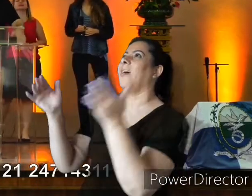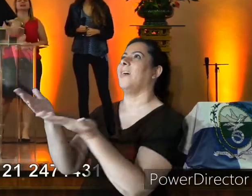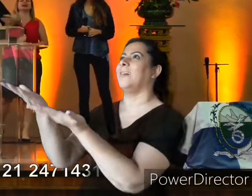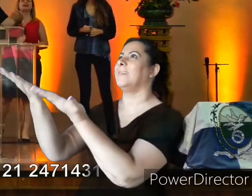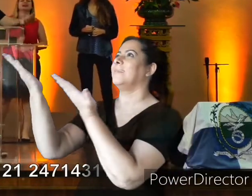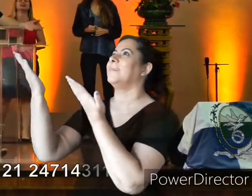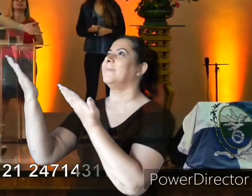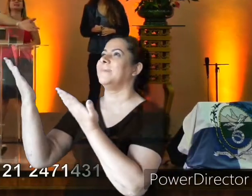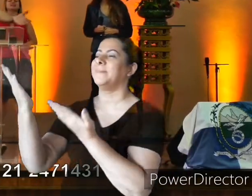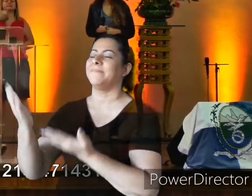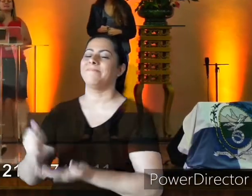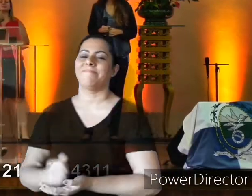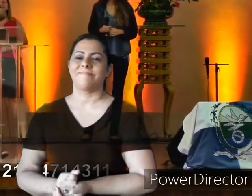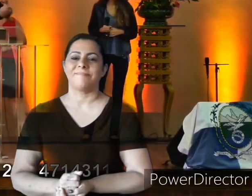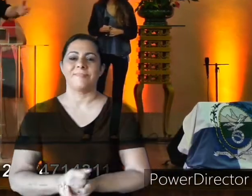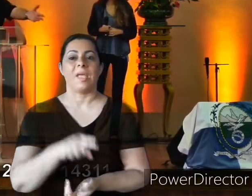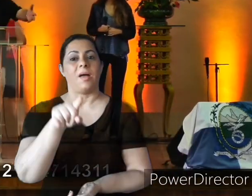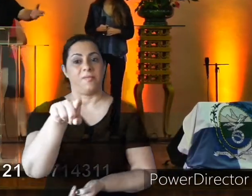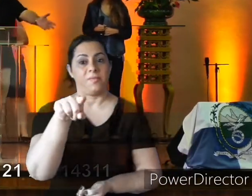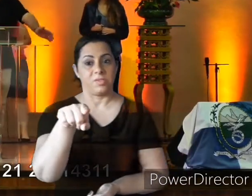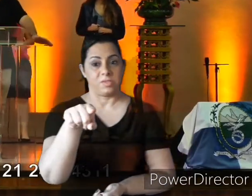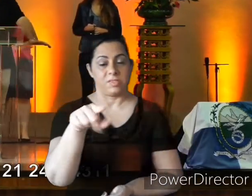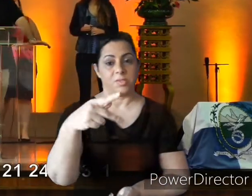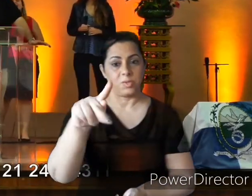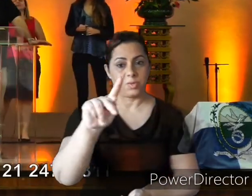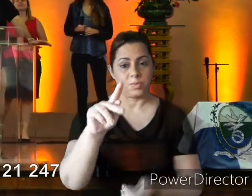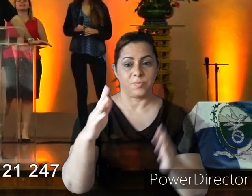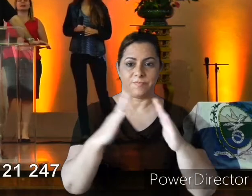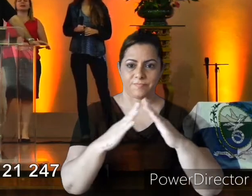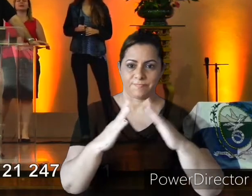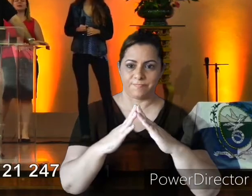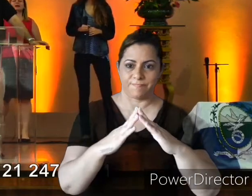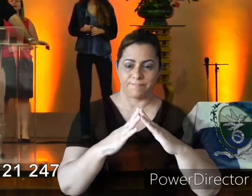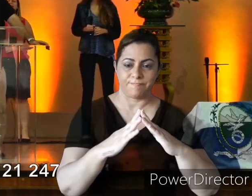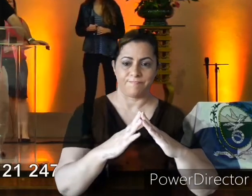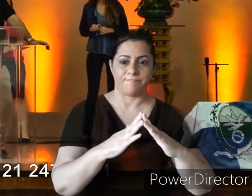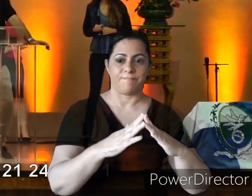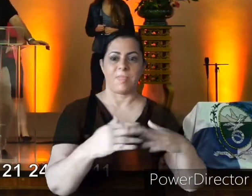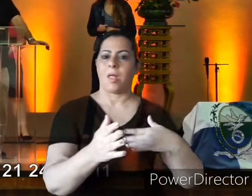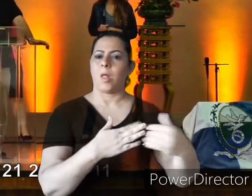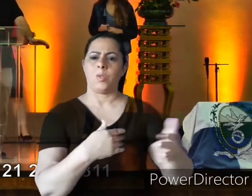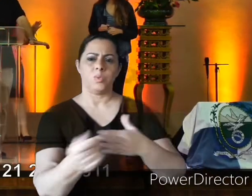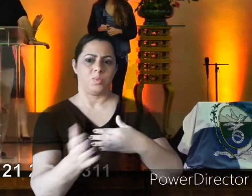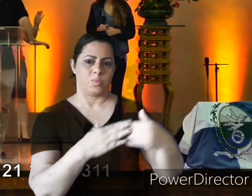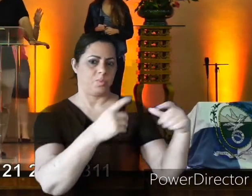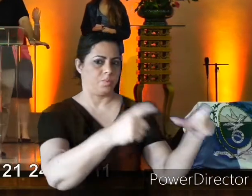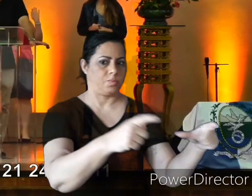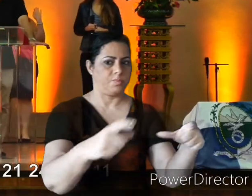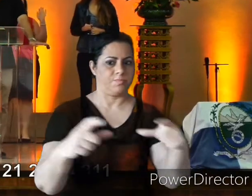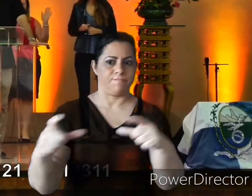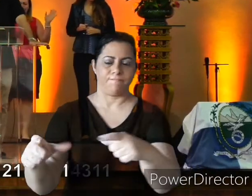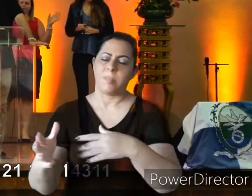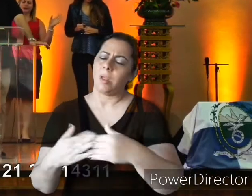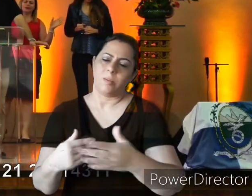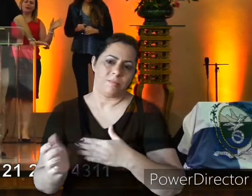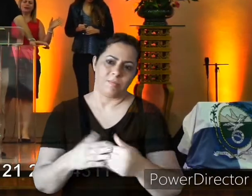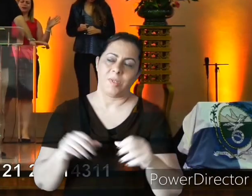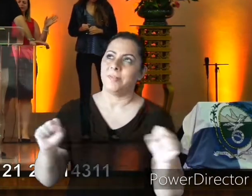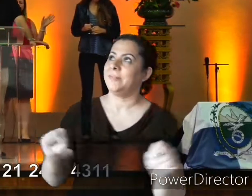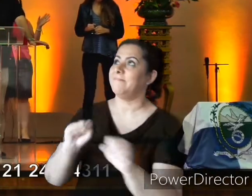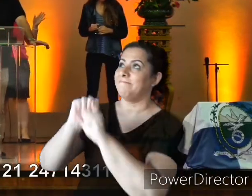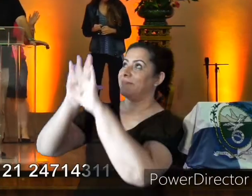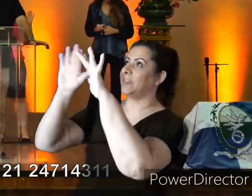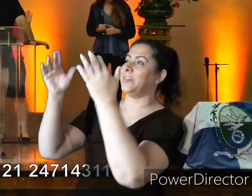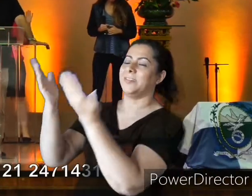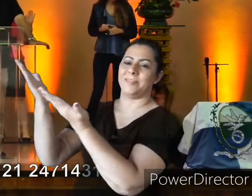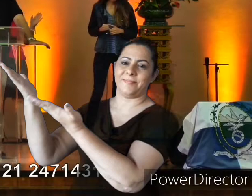lábios, pelo lugar onde você estiver agora, com o teu coração, diga: Senhor, eu te amo, eu te